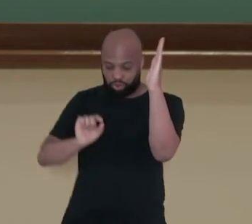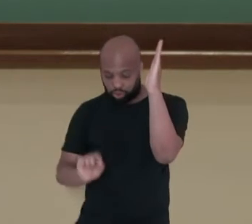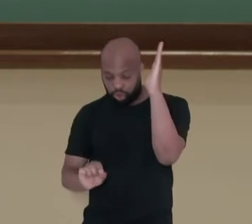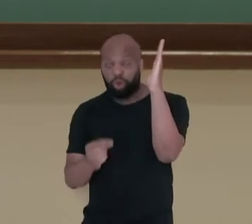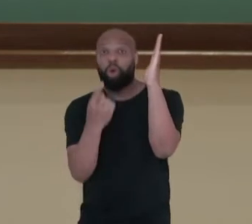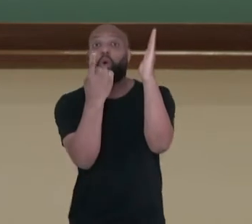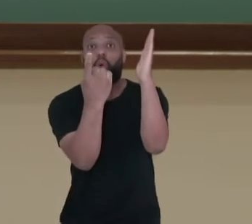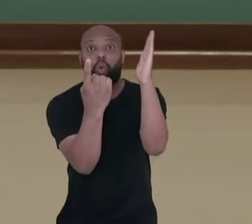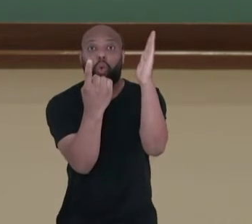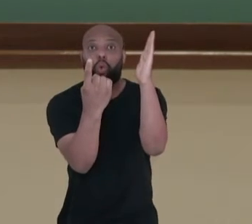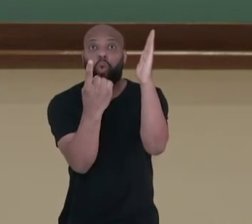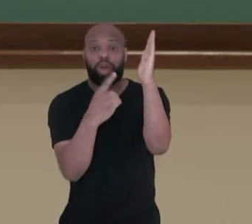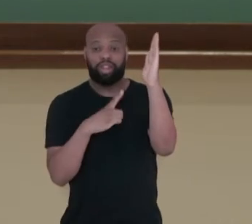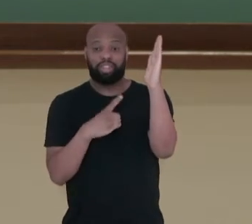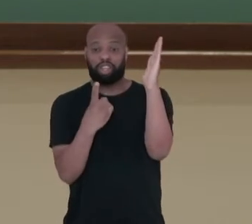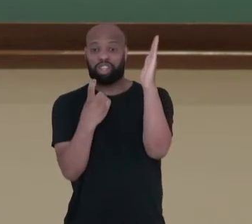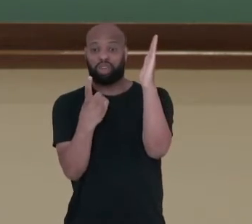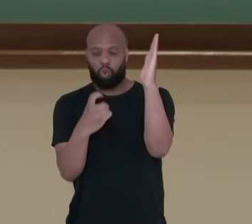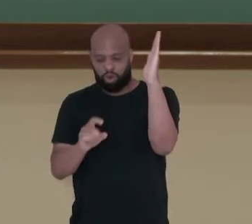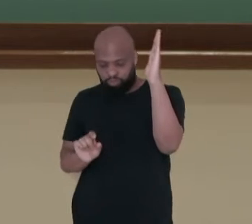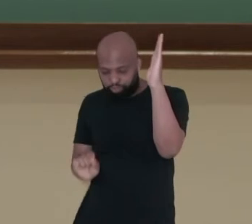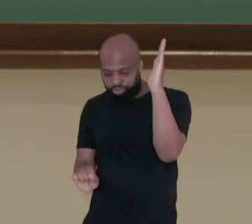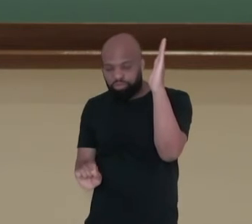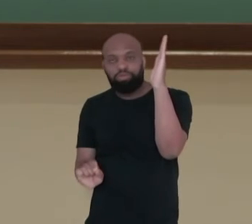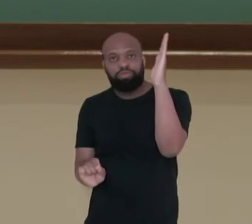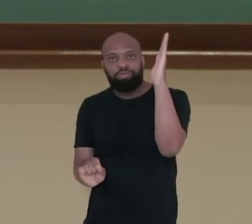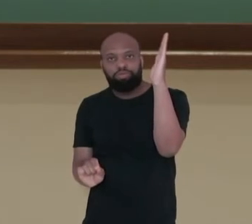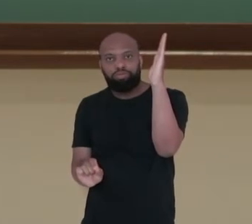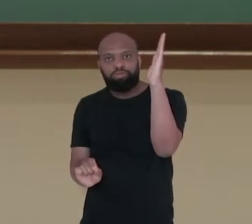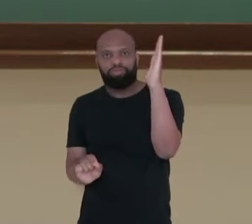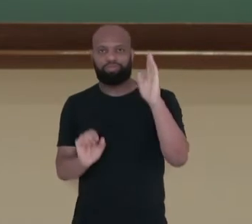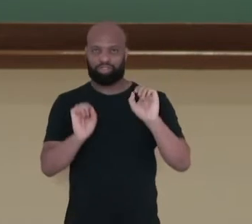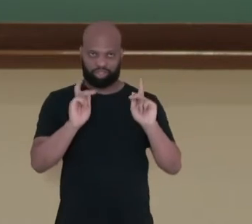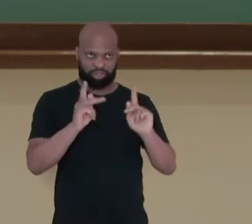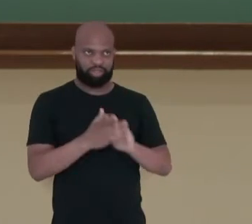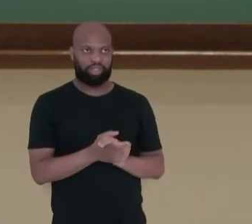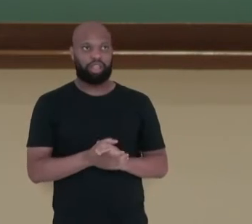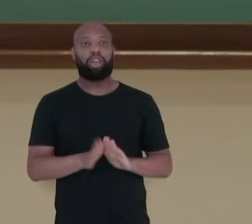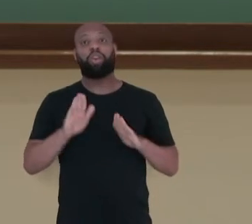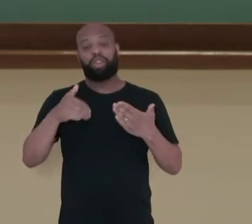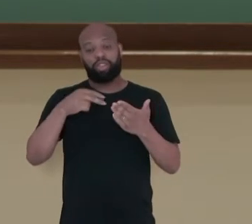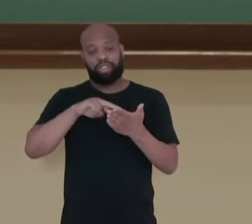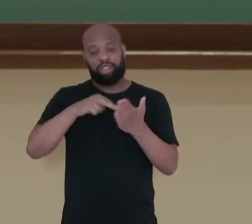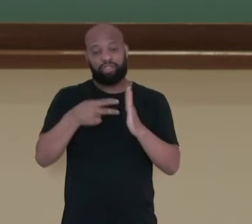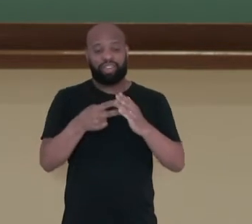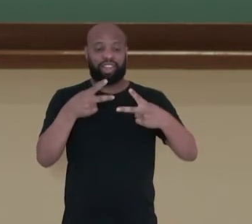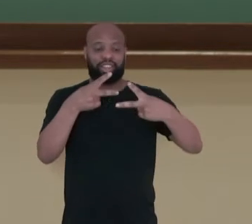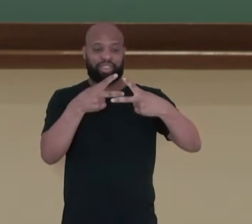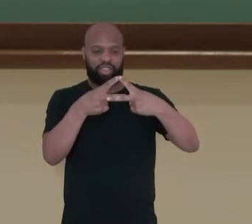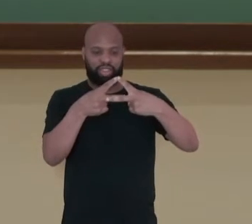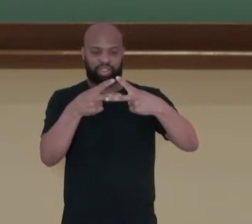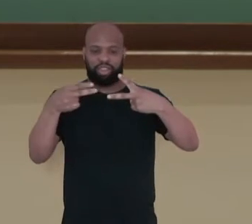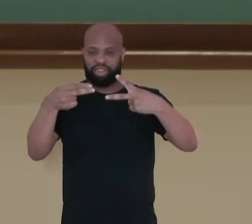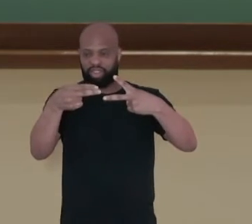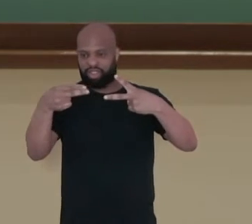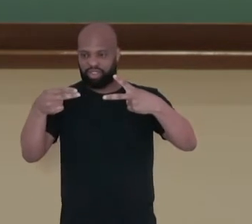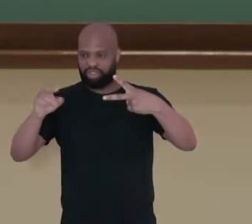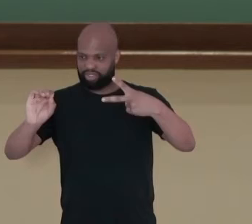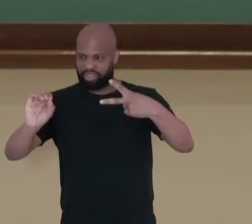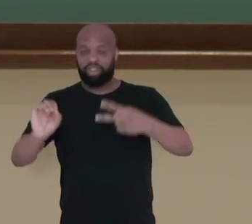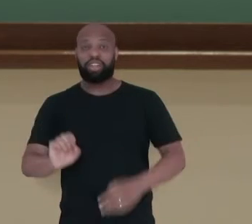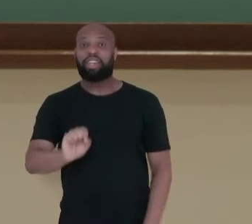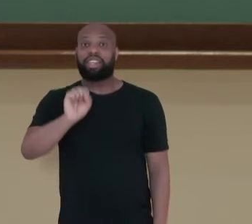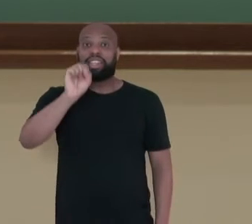duas raízes reais e iguais. Na prática, eu só tenho uma. Então, o delta é igual a zero. E